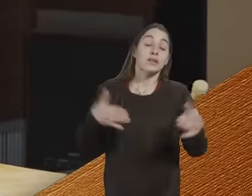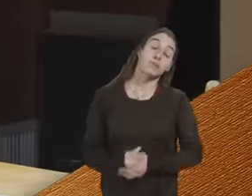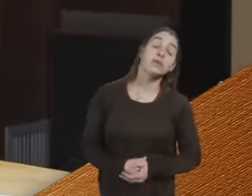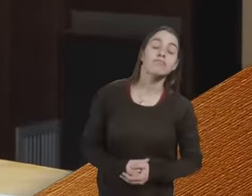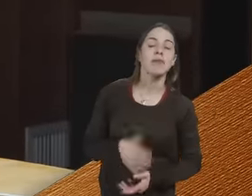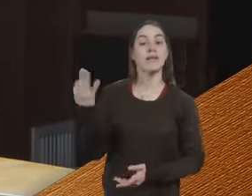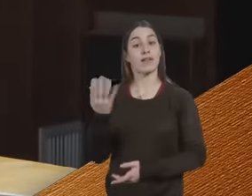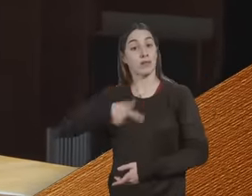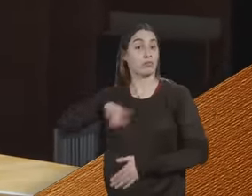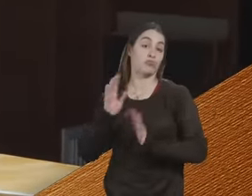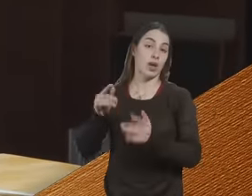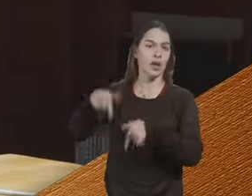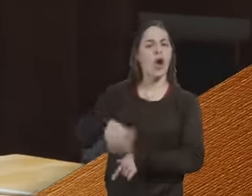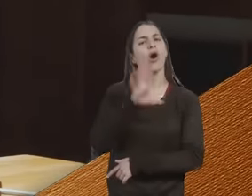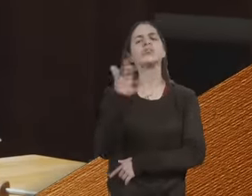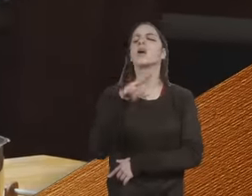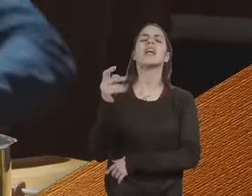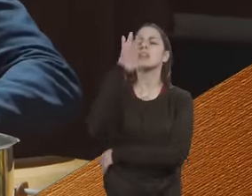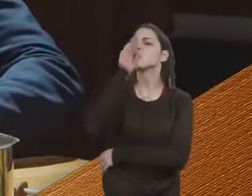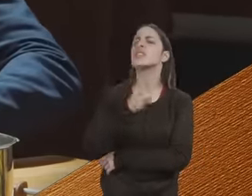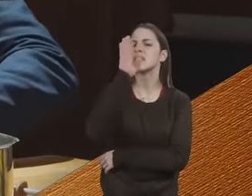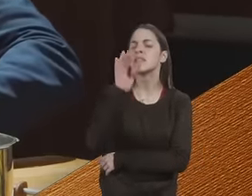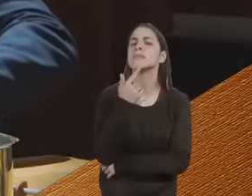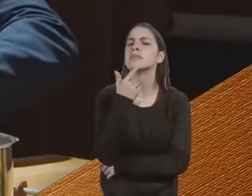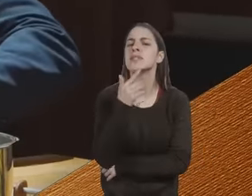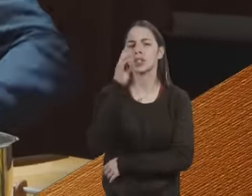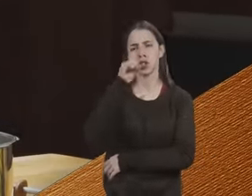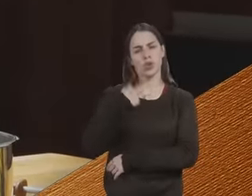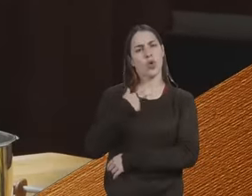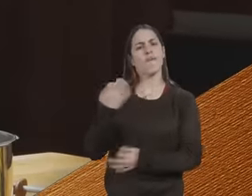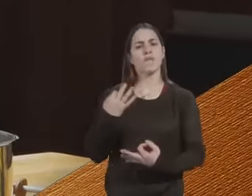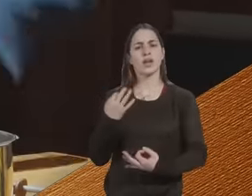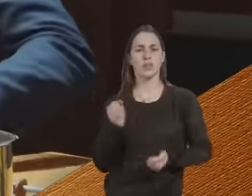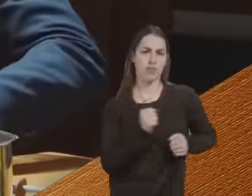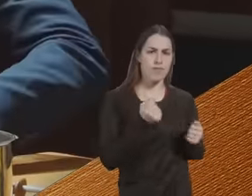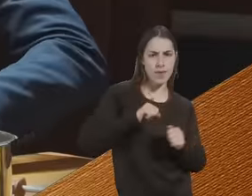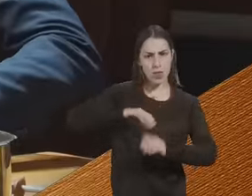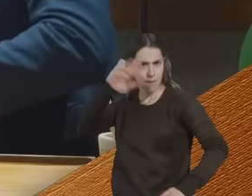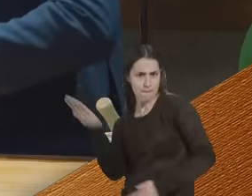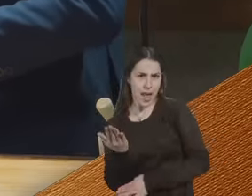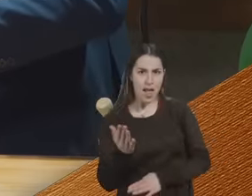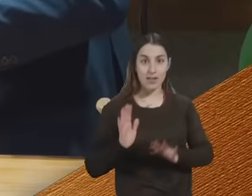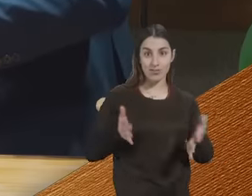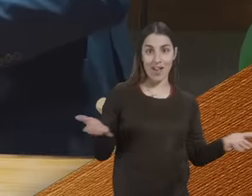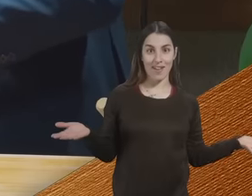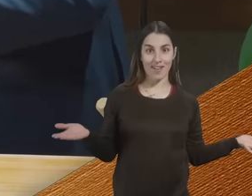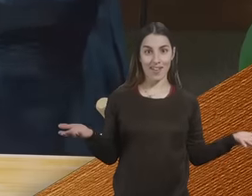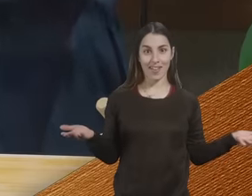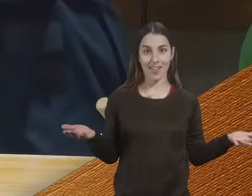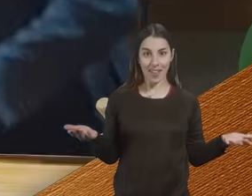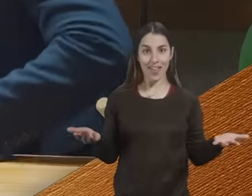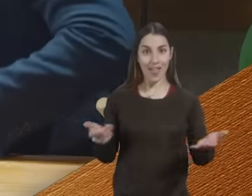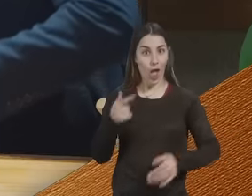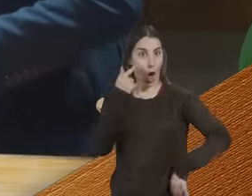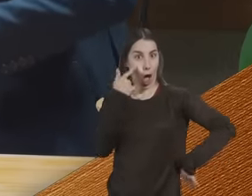pois é, cá estamos. Oh, Joana, não sei se tu reparaste que eu estou super fluido com estes movimentos. O que é que tu achas? Olha, patá! Já reparei.